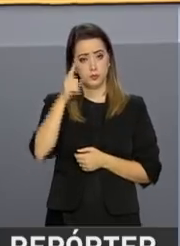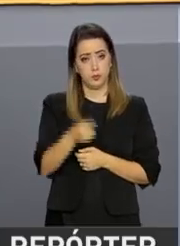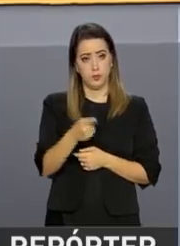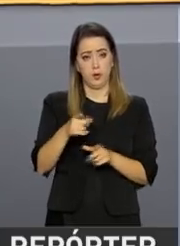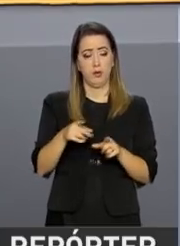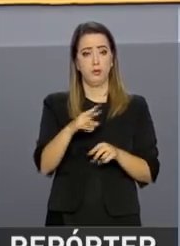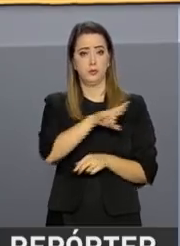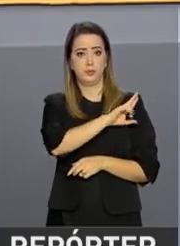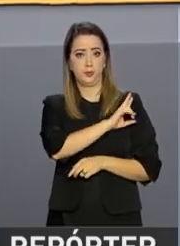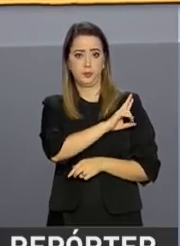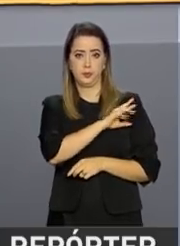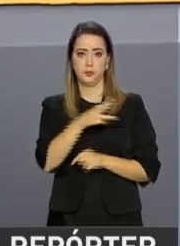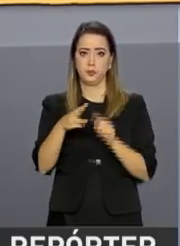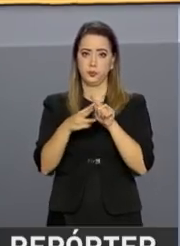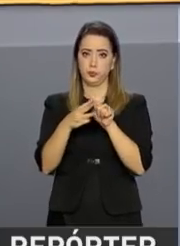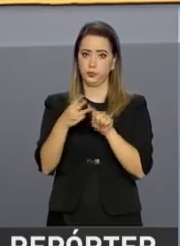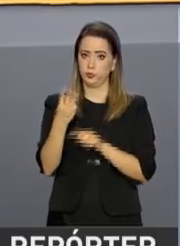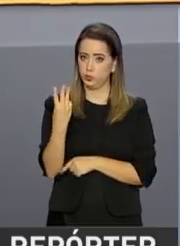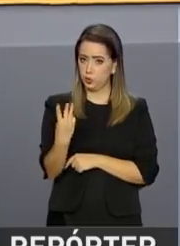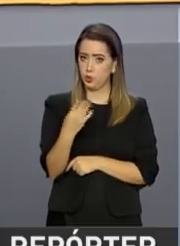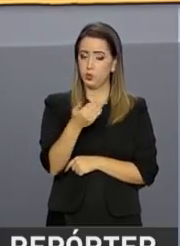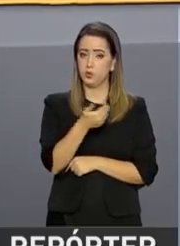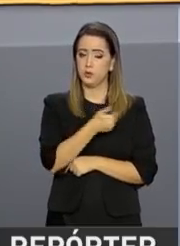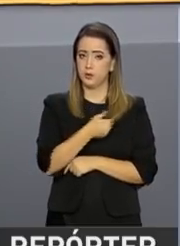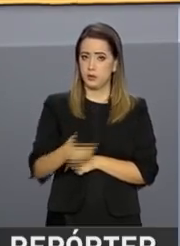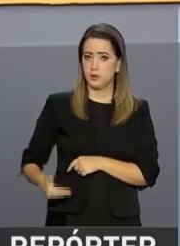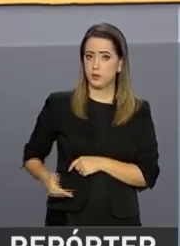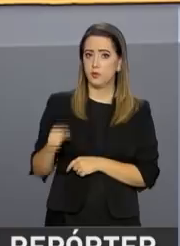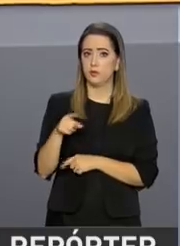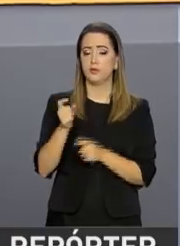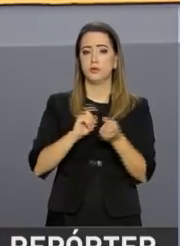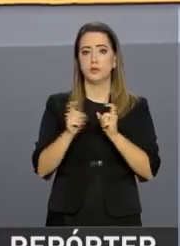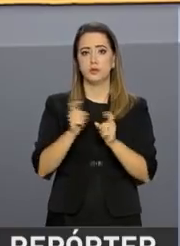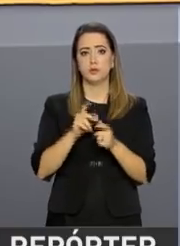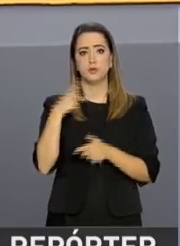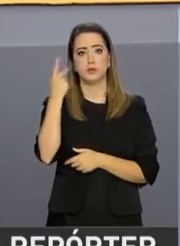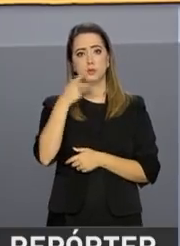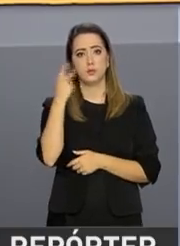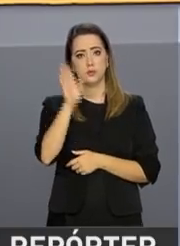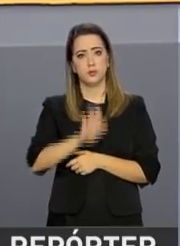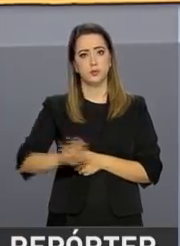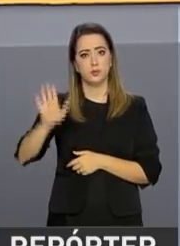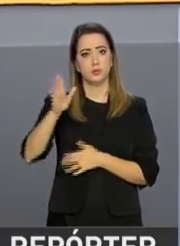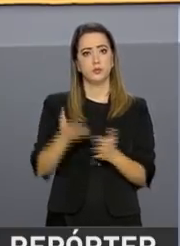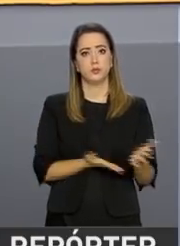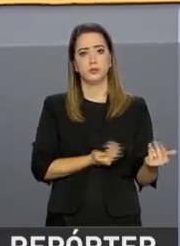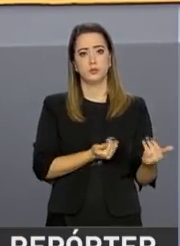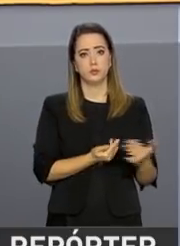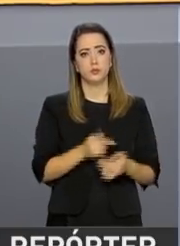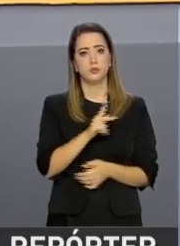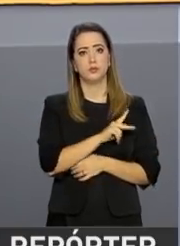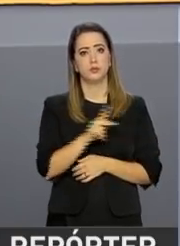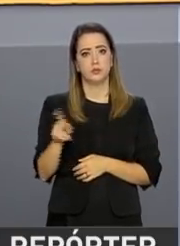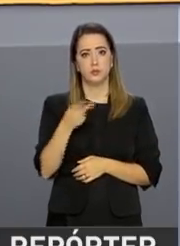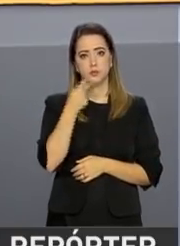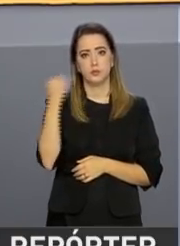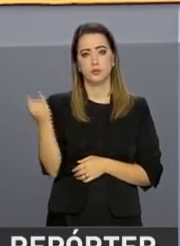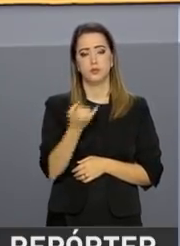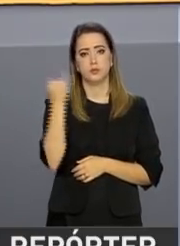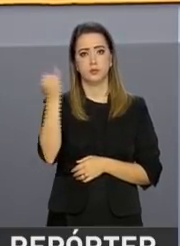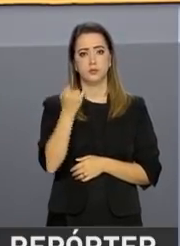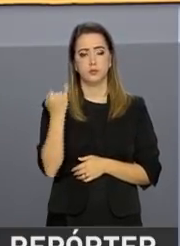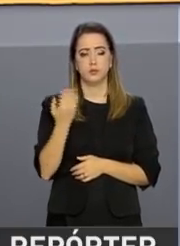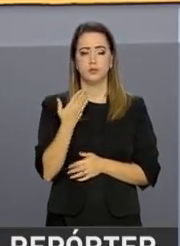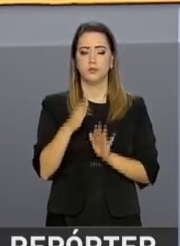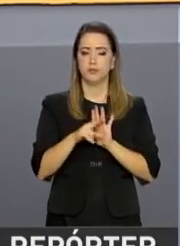determina a responsabilidade dos três níveis de governo na execução da política nacional de juventude o presidente falou sobre a